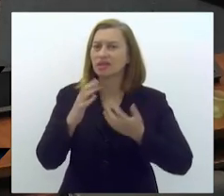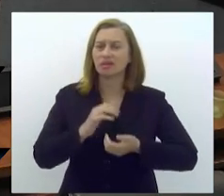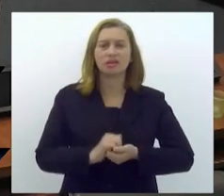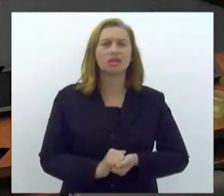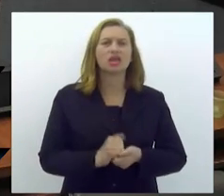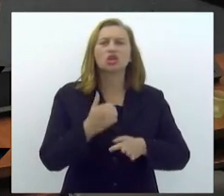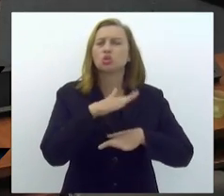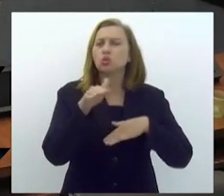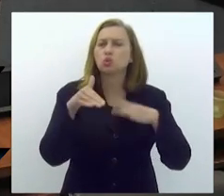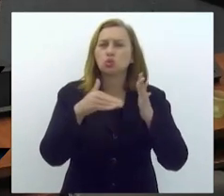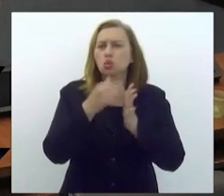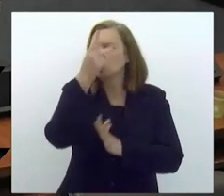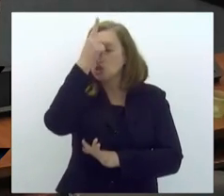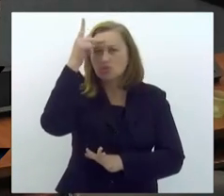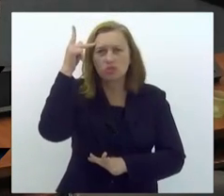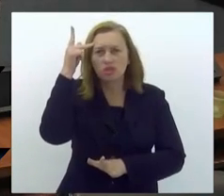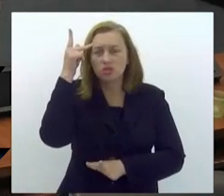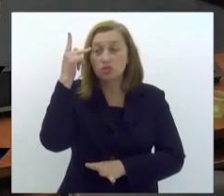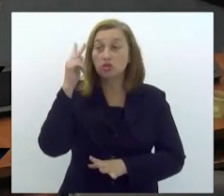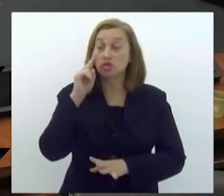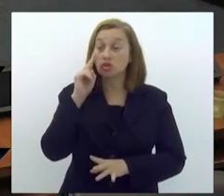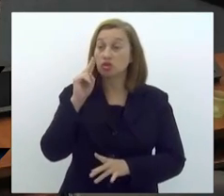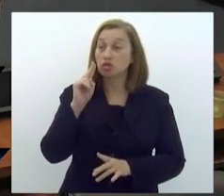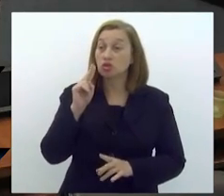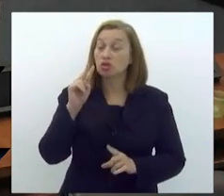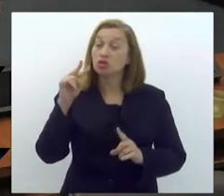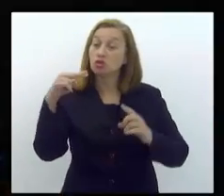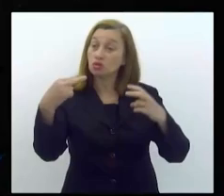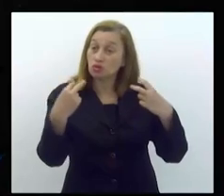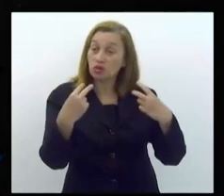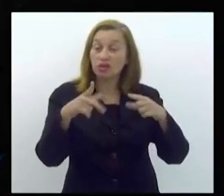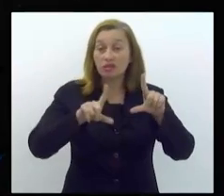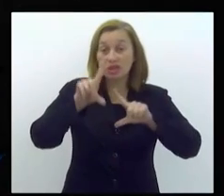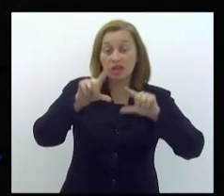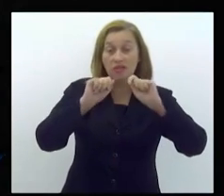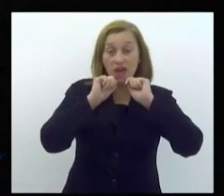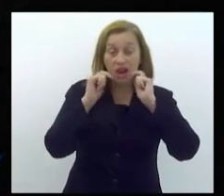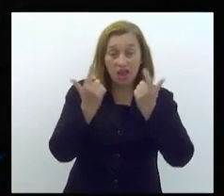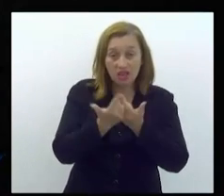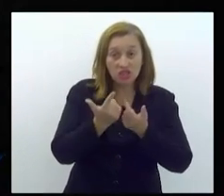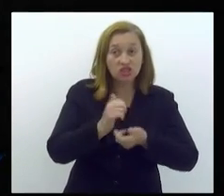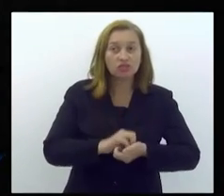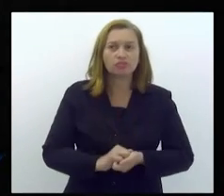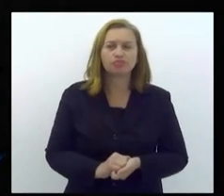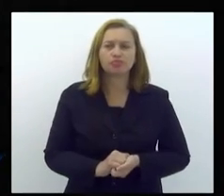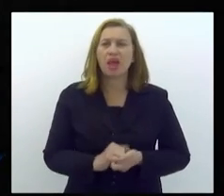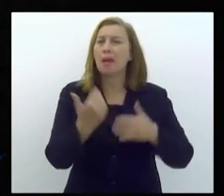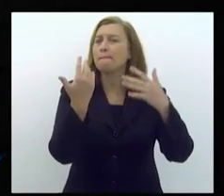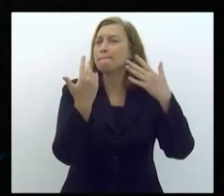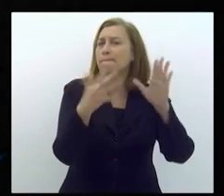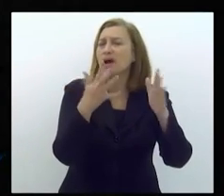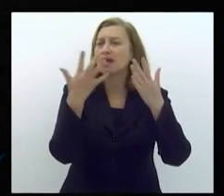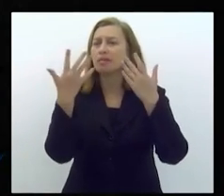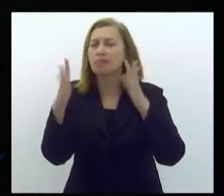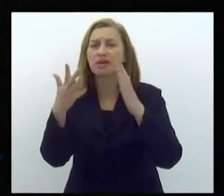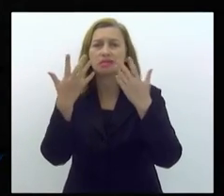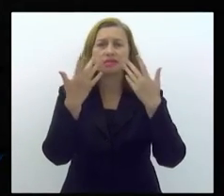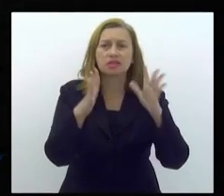todas as pessoas que nos assistem através da TV alerj saudar